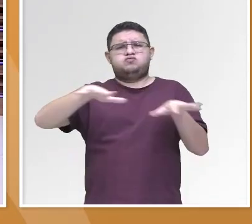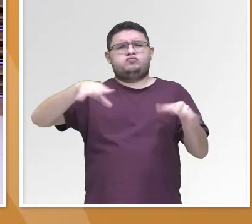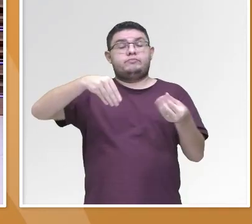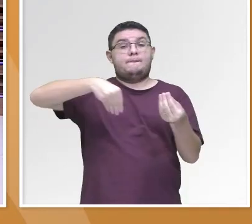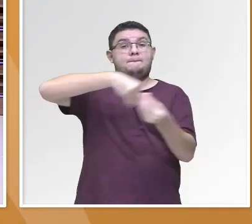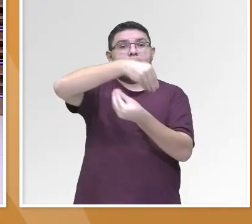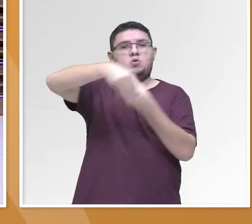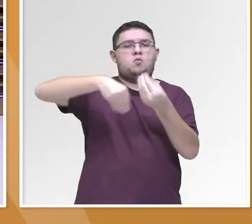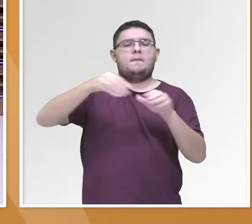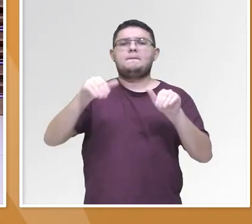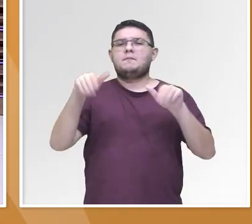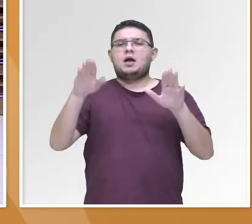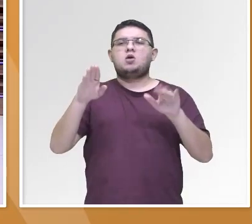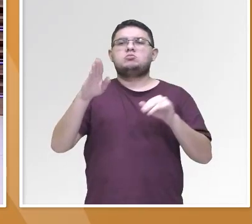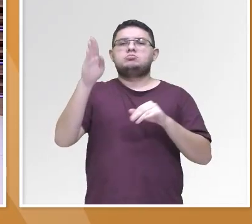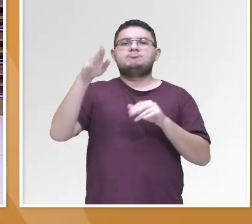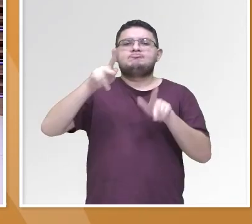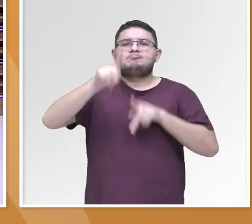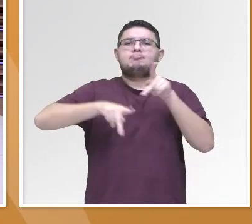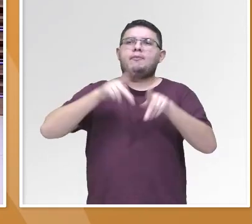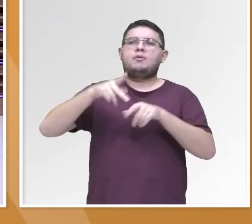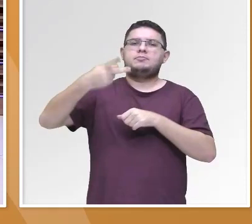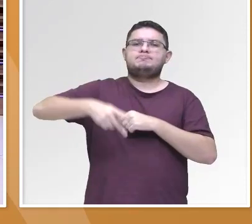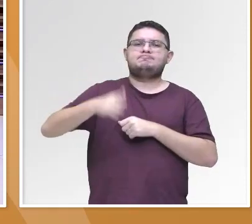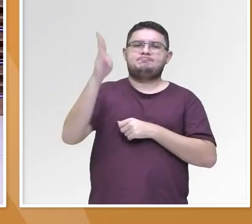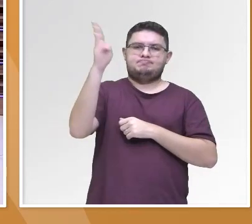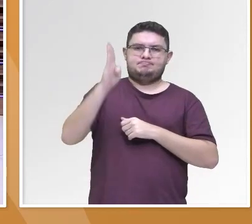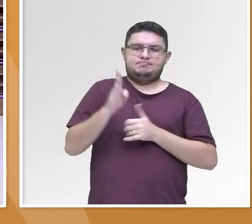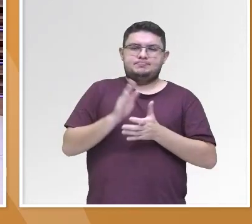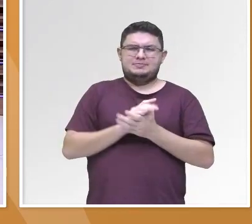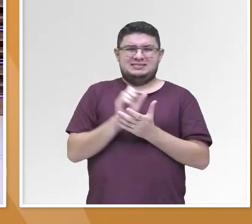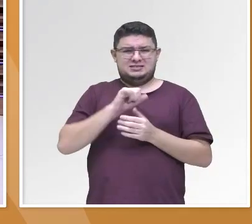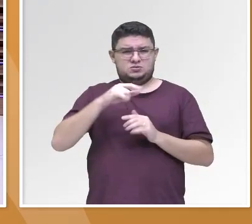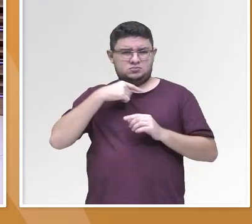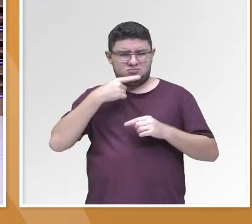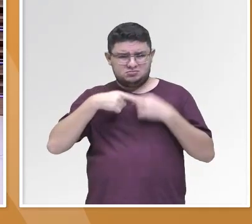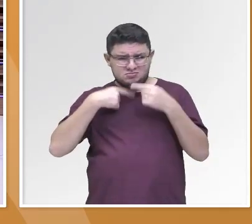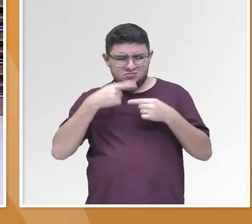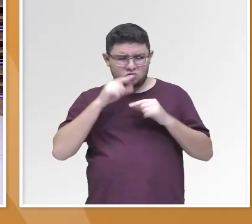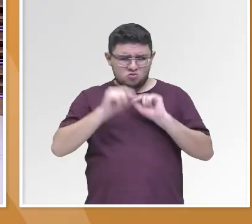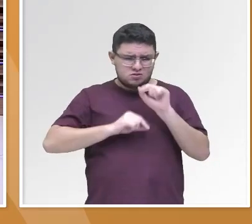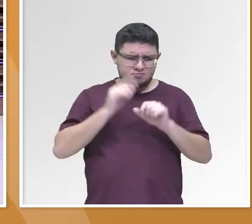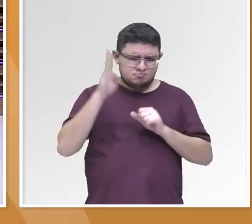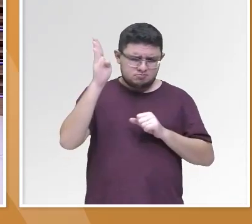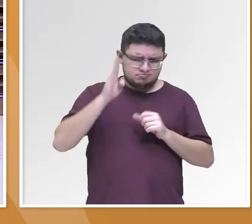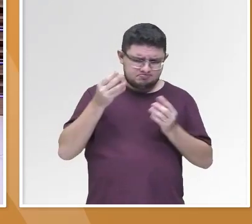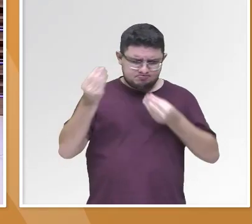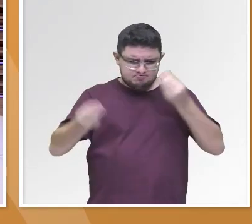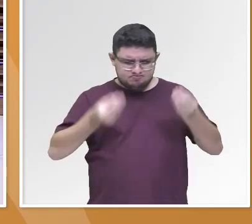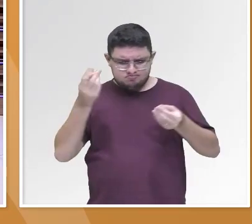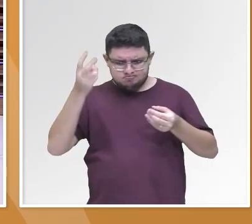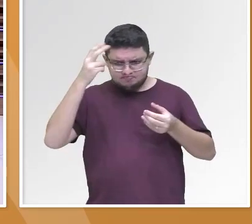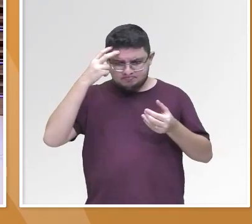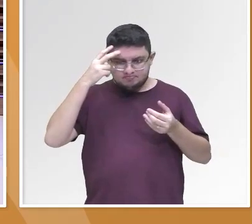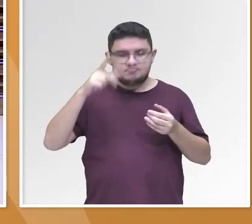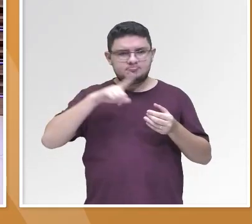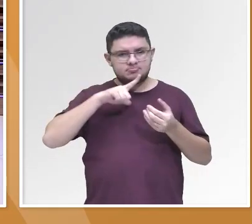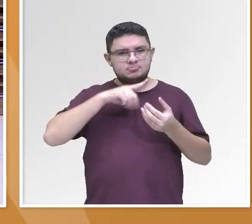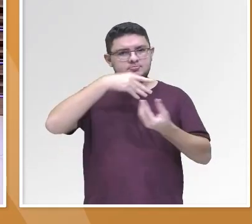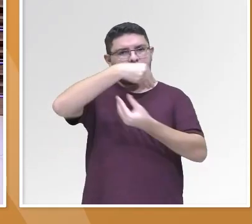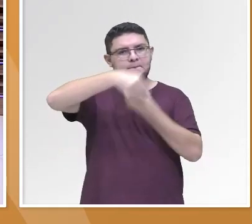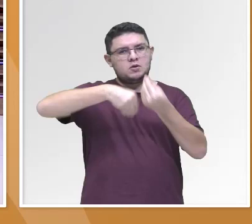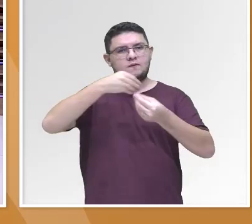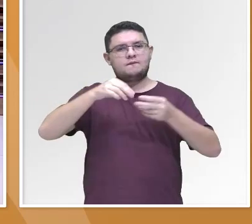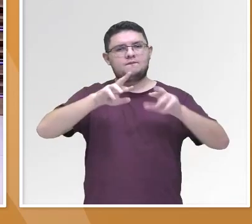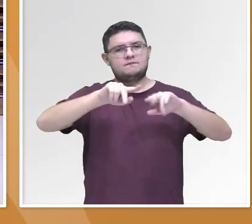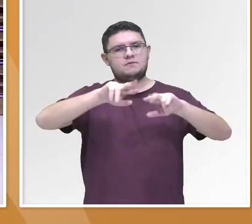povo brasileiro. Então, quando você for se deparar com essa pergunta, quem é o brasileiro? Você vai saber responder. O brasileiro nada mais